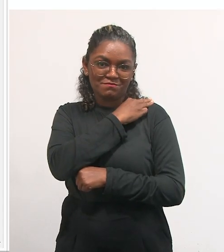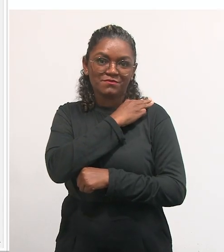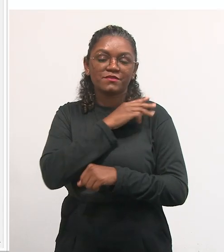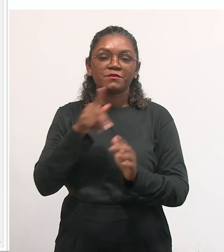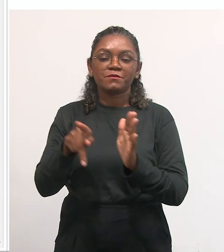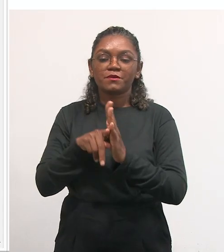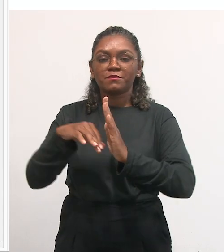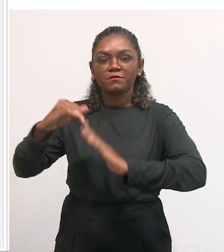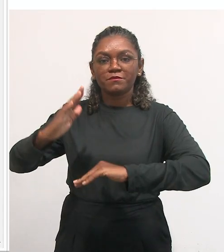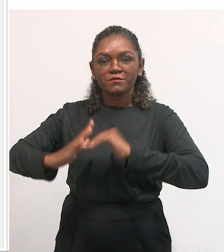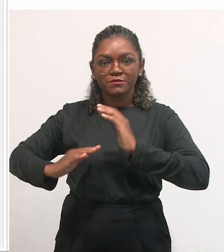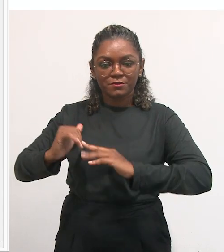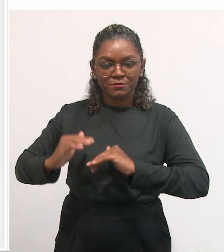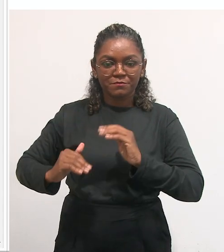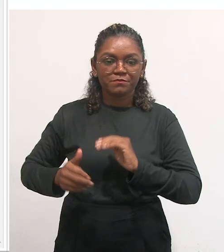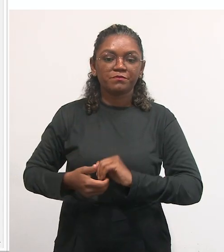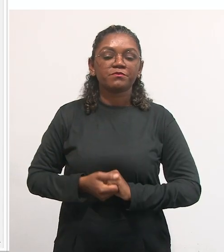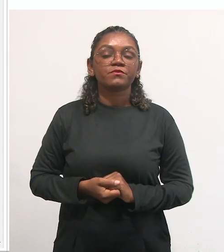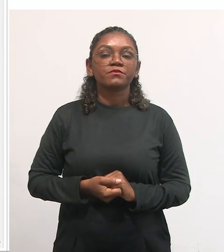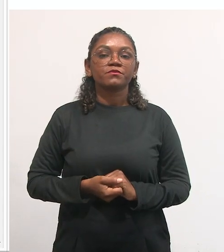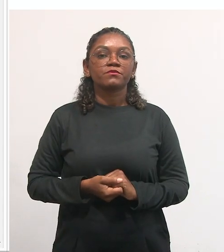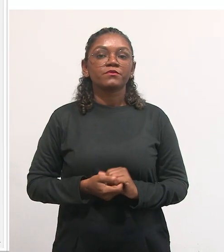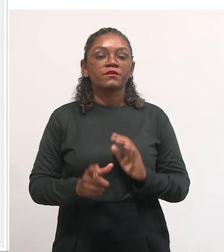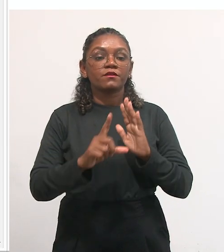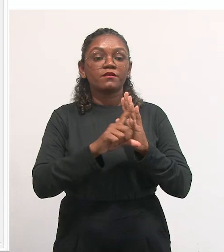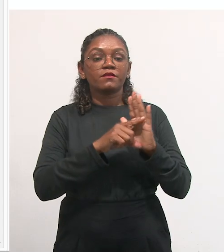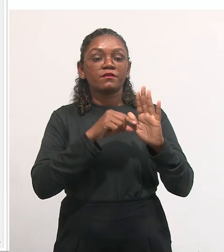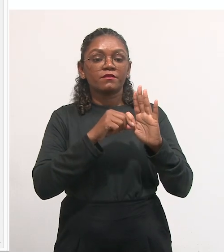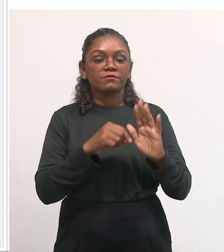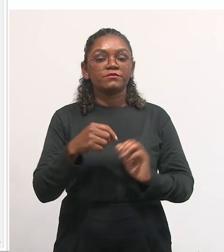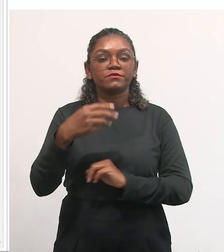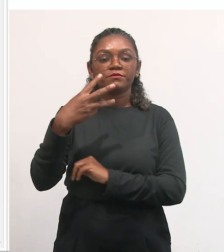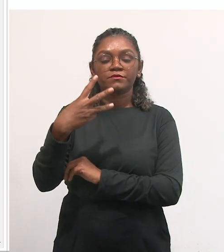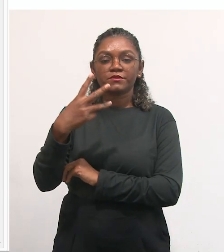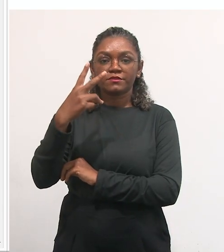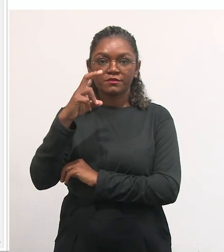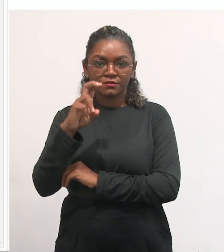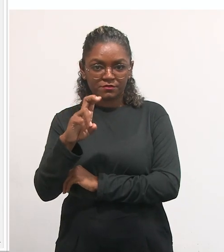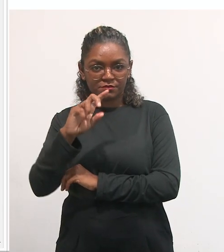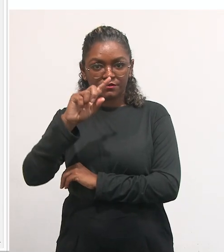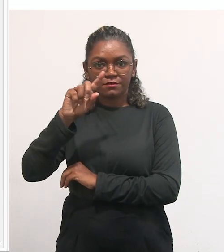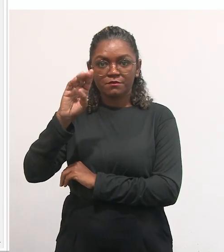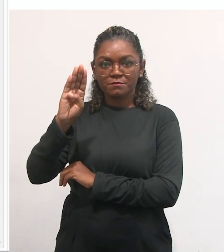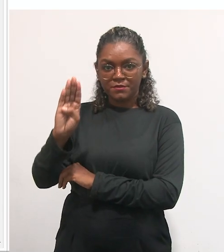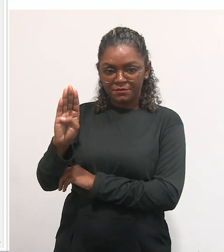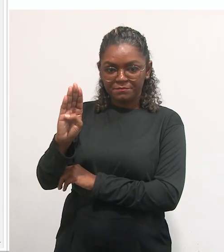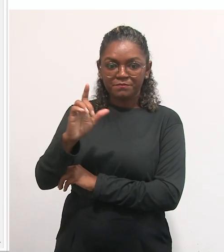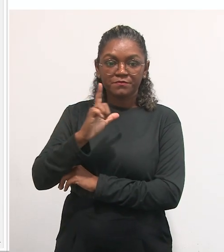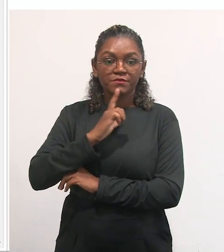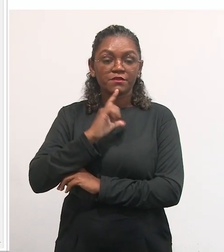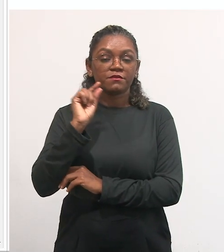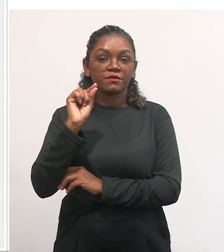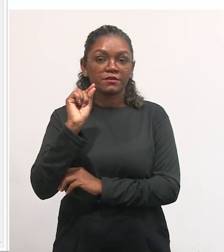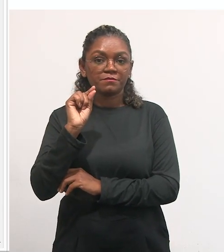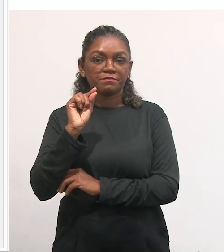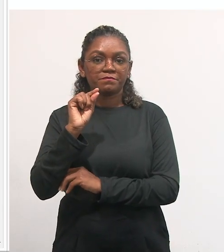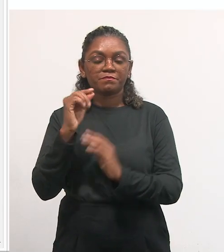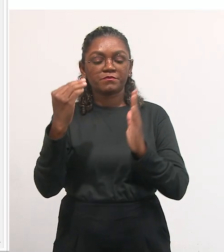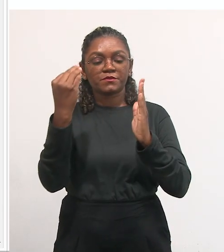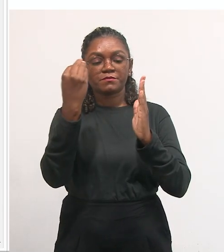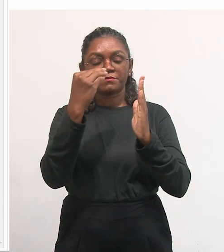35B, porque foi alterado, o currículo do ensino médio, que será composto de formação geral básica e de